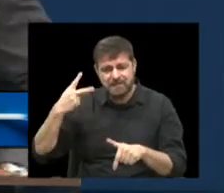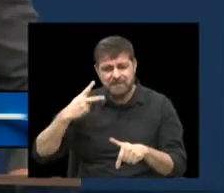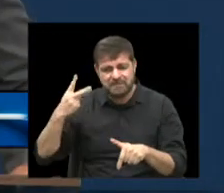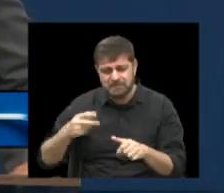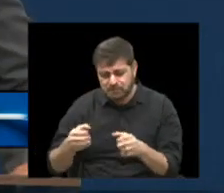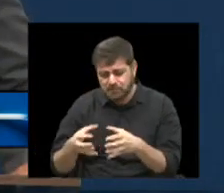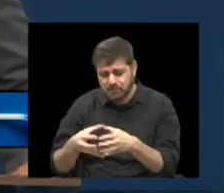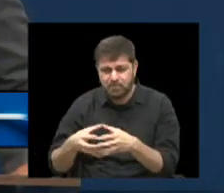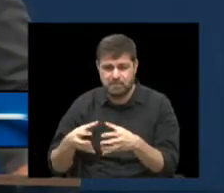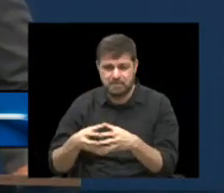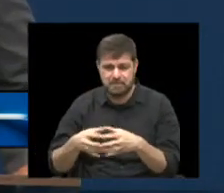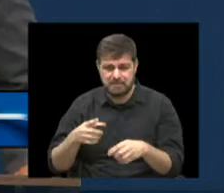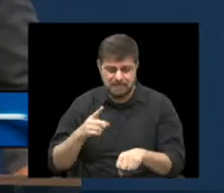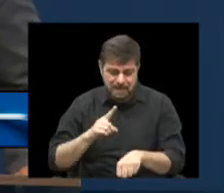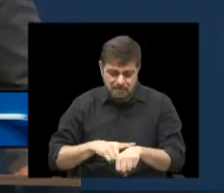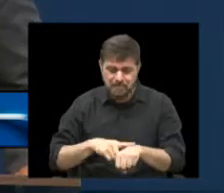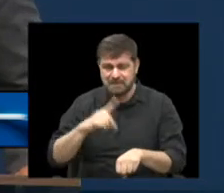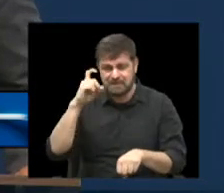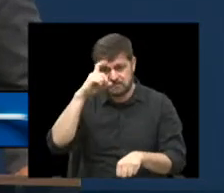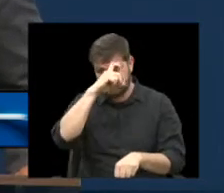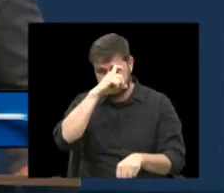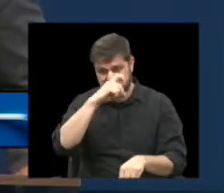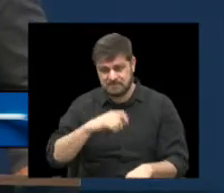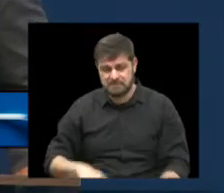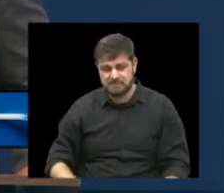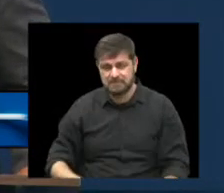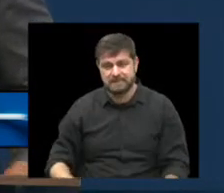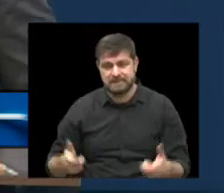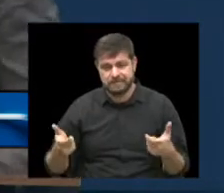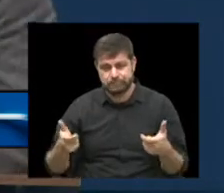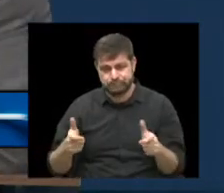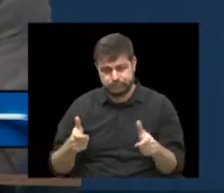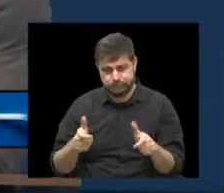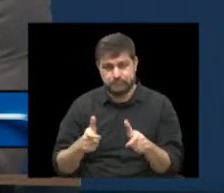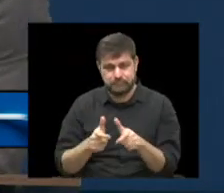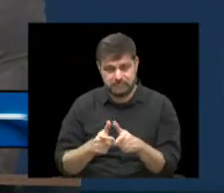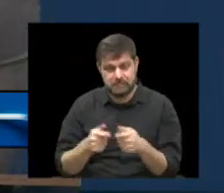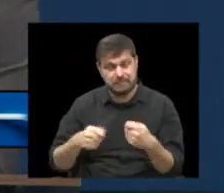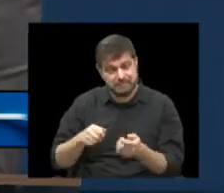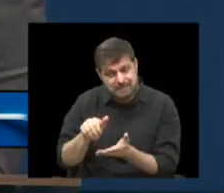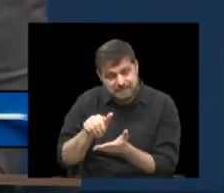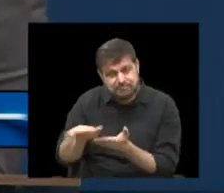difícil que nós estamos passando aqui. É um momento que essa casa aqui